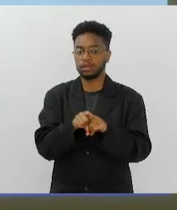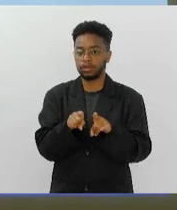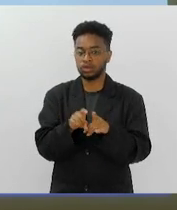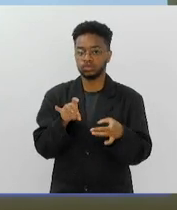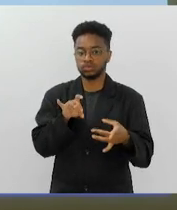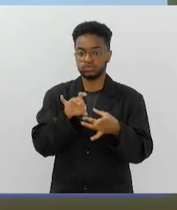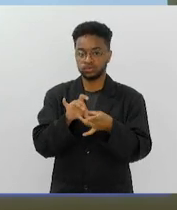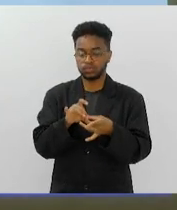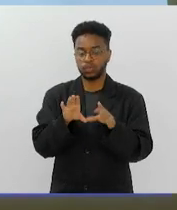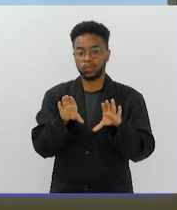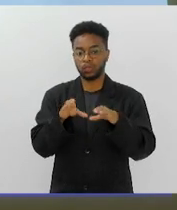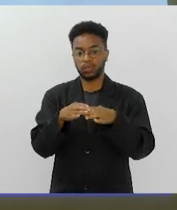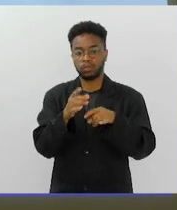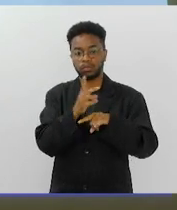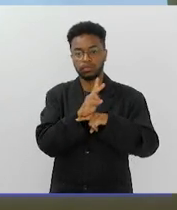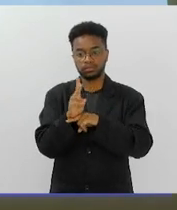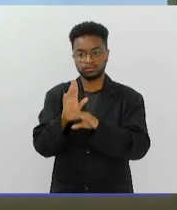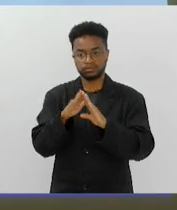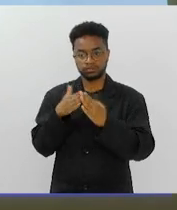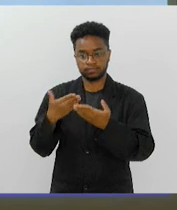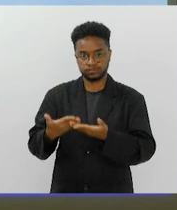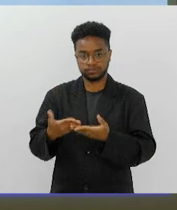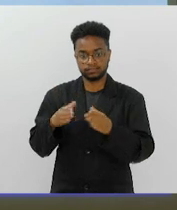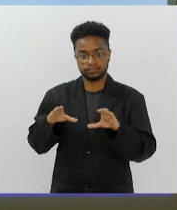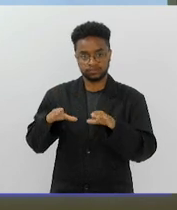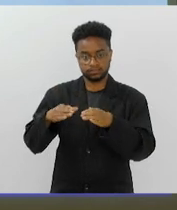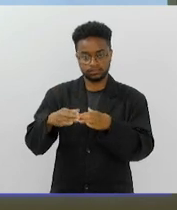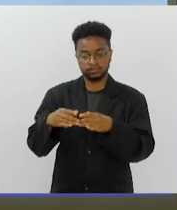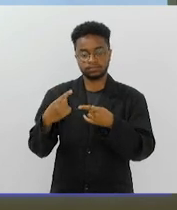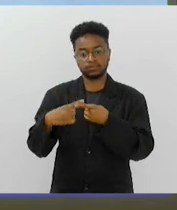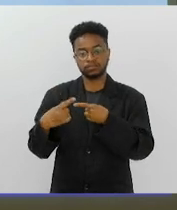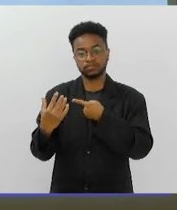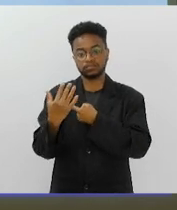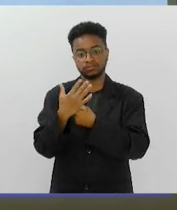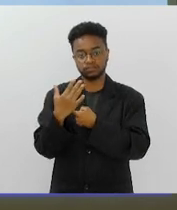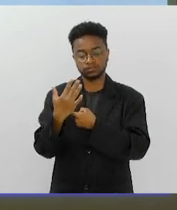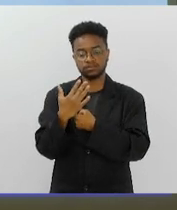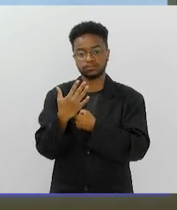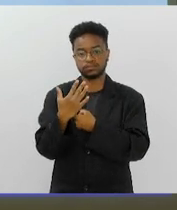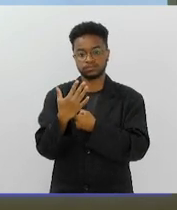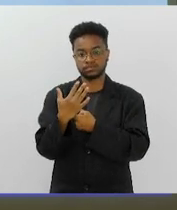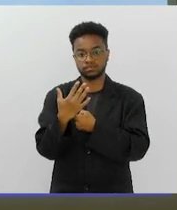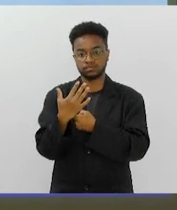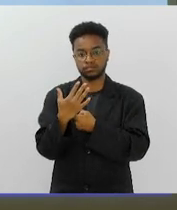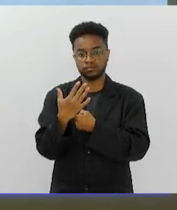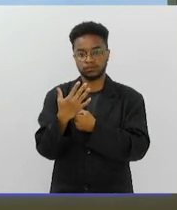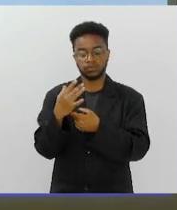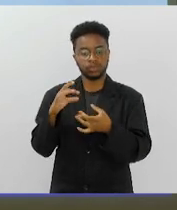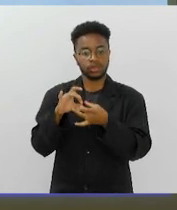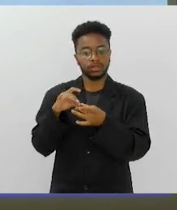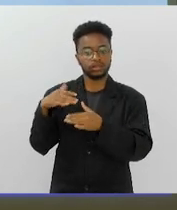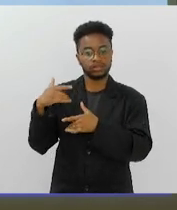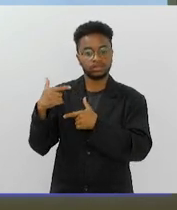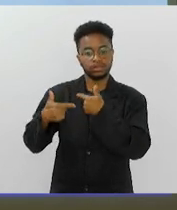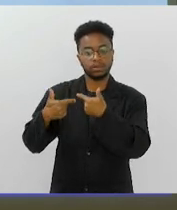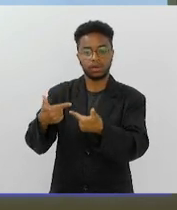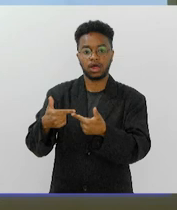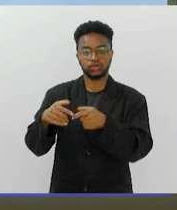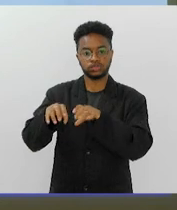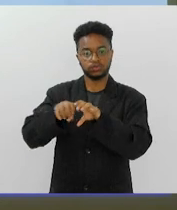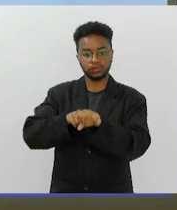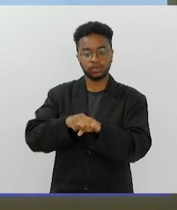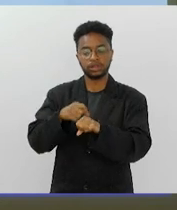Batalhão de Patrulha Escolar Comunitária, que nos auxilia muito nesse trabalho de formação, né? Temos